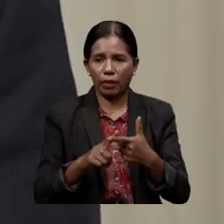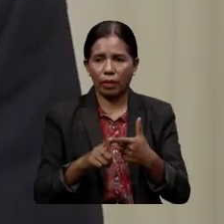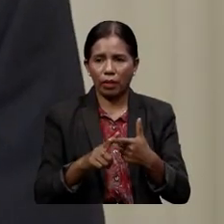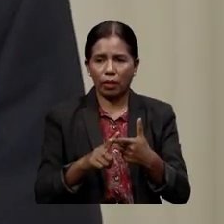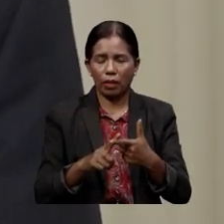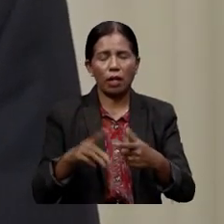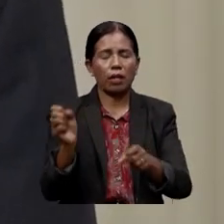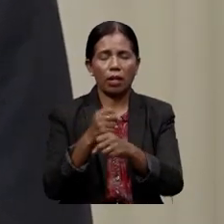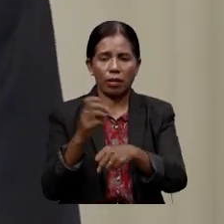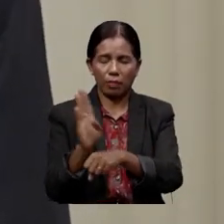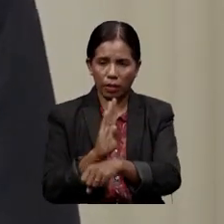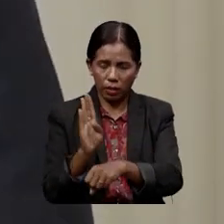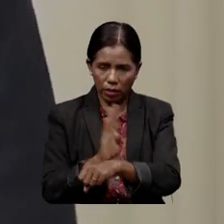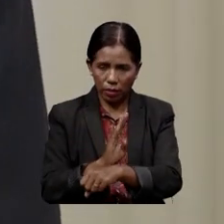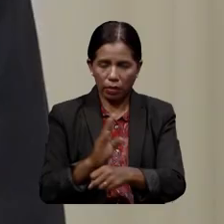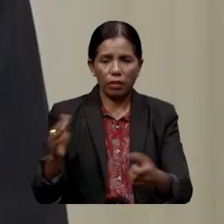empreendedorismo e